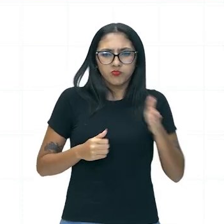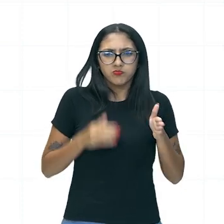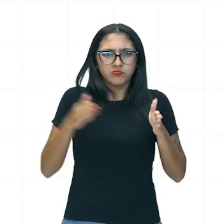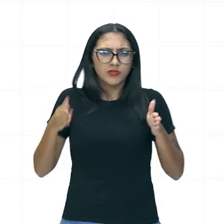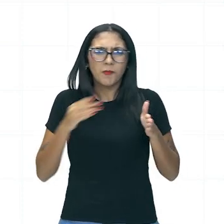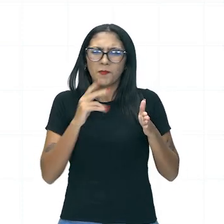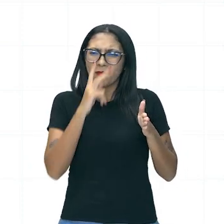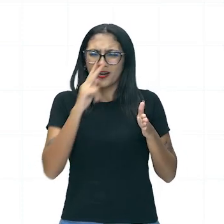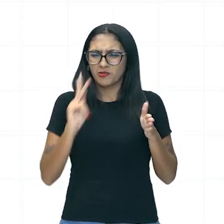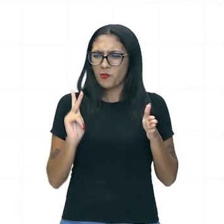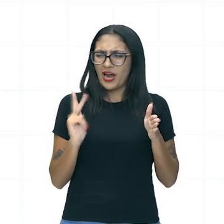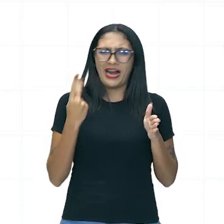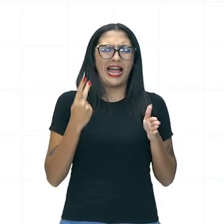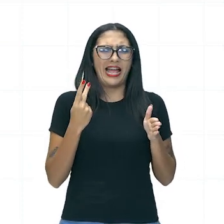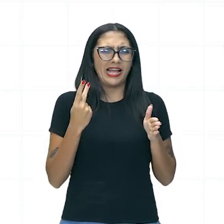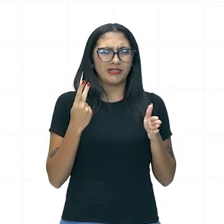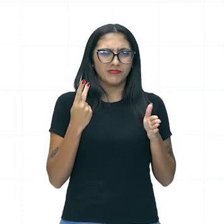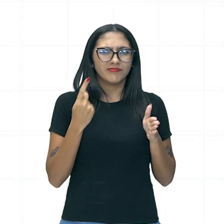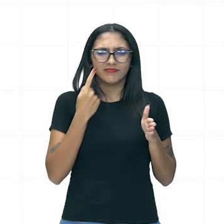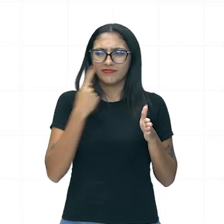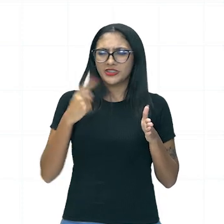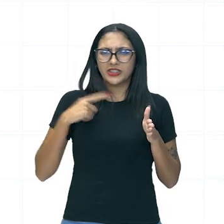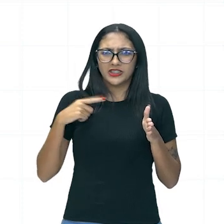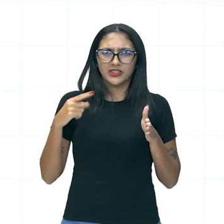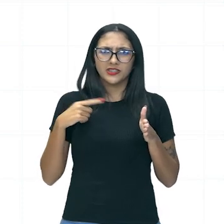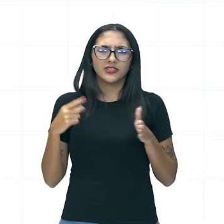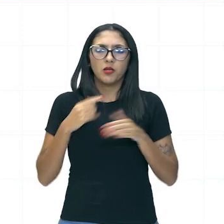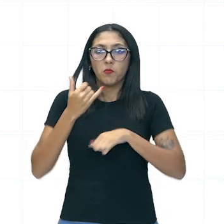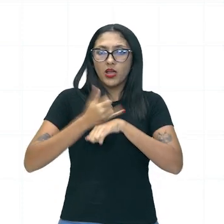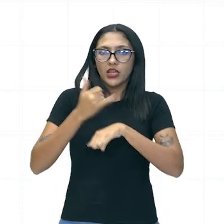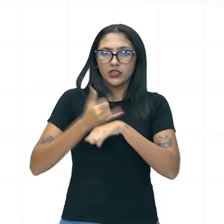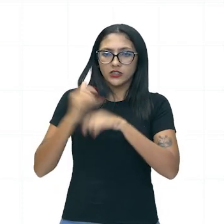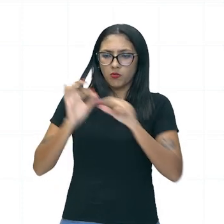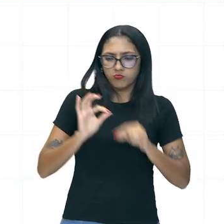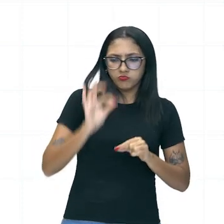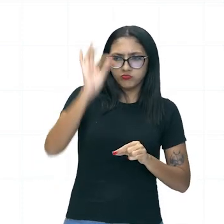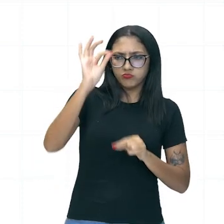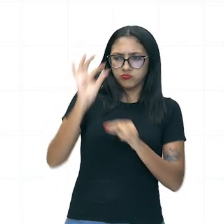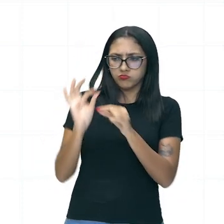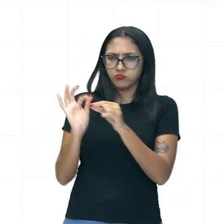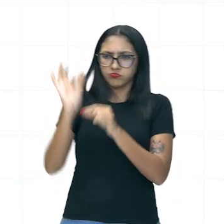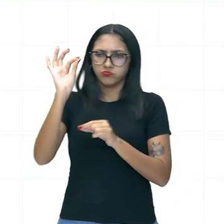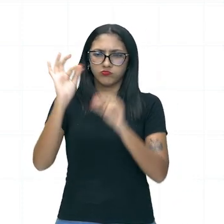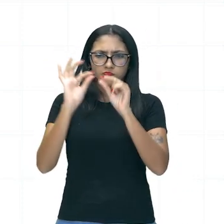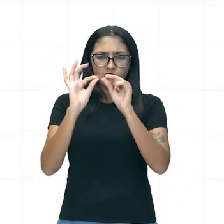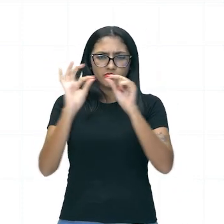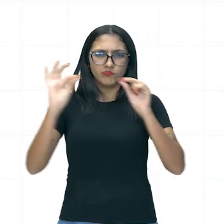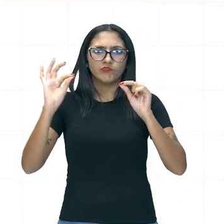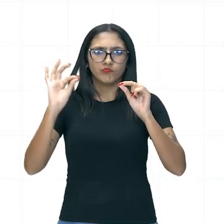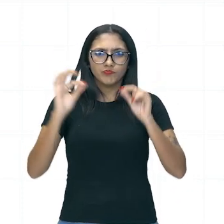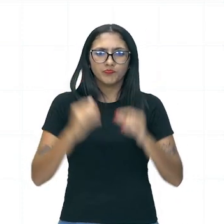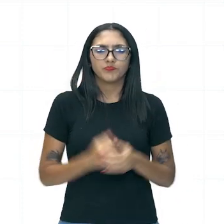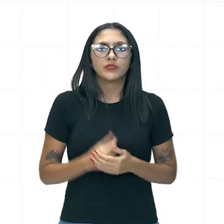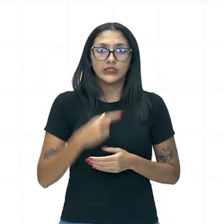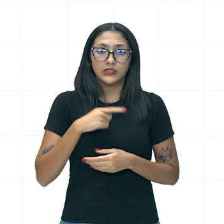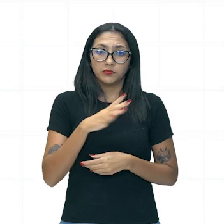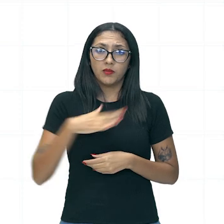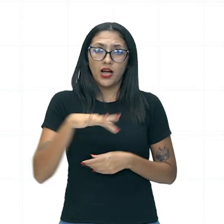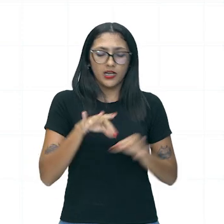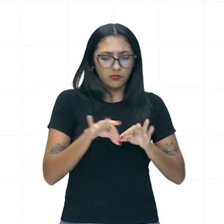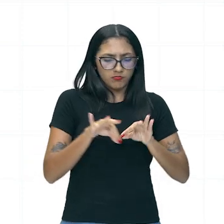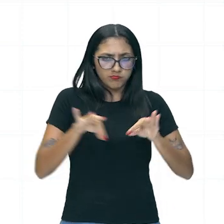um campo de rugby, ele consiste ali numa área máxima de jogo de 144 metros por 70